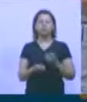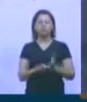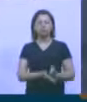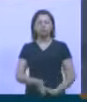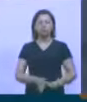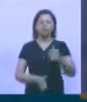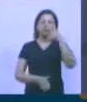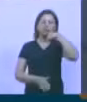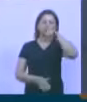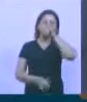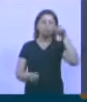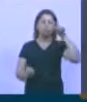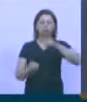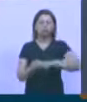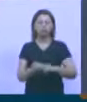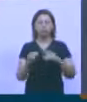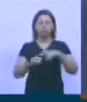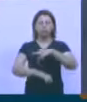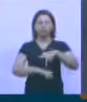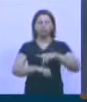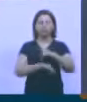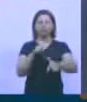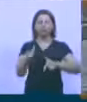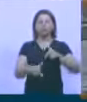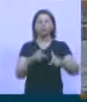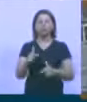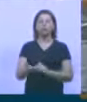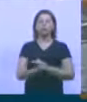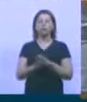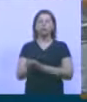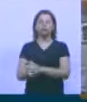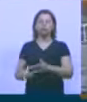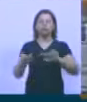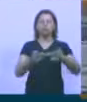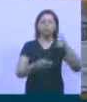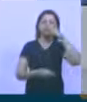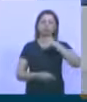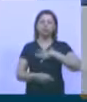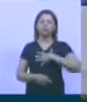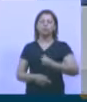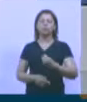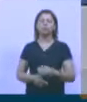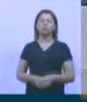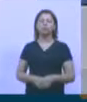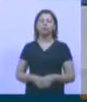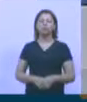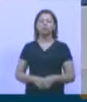Saudita. Without visiting her daughter. Sem visitar a filha.